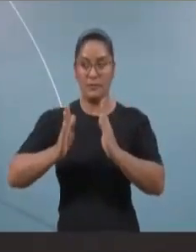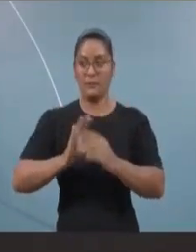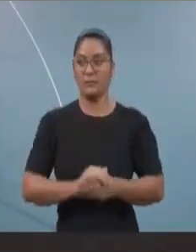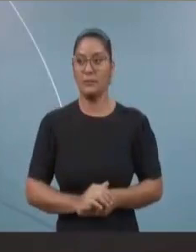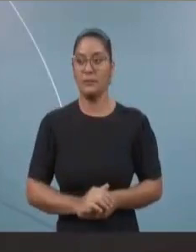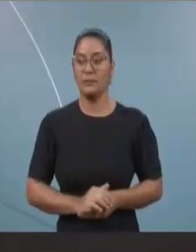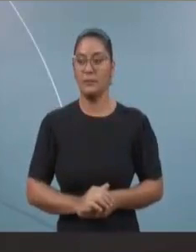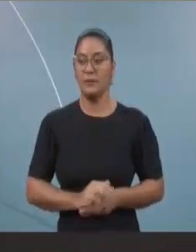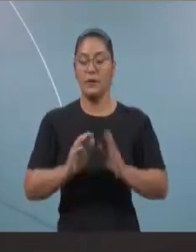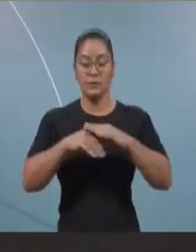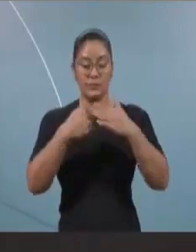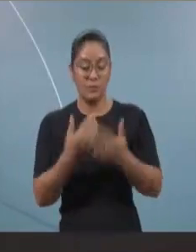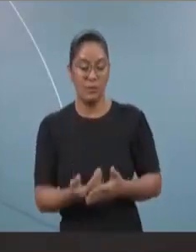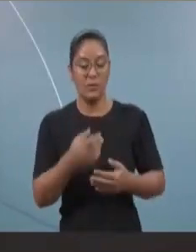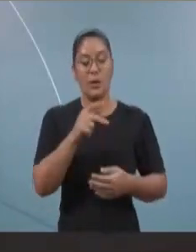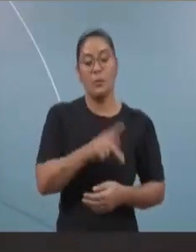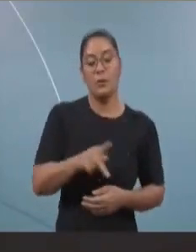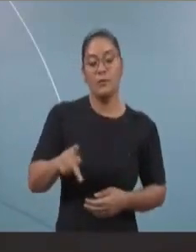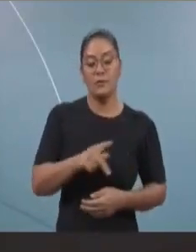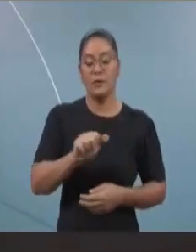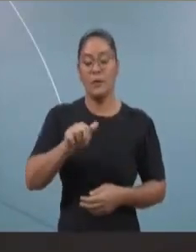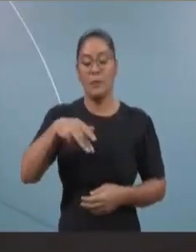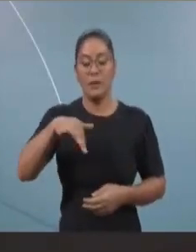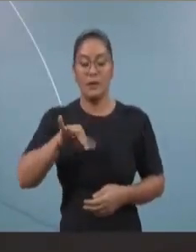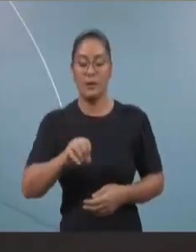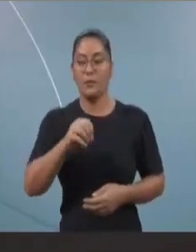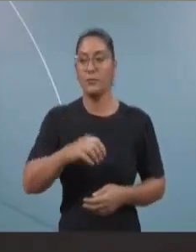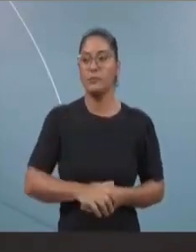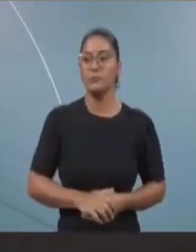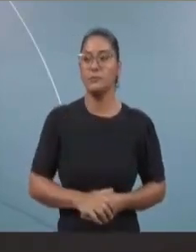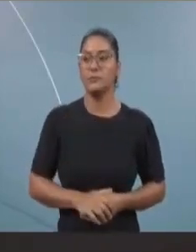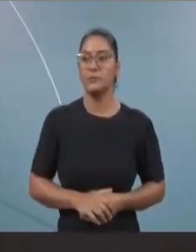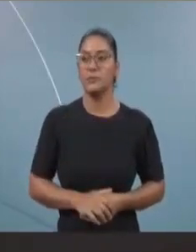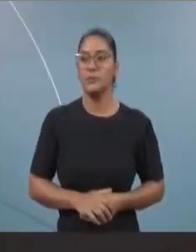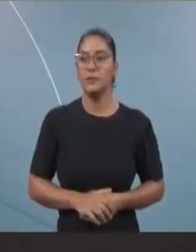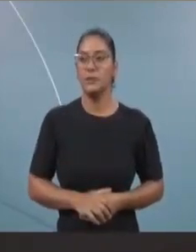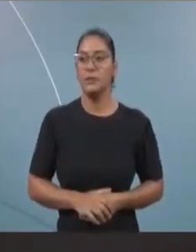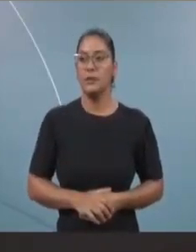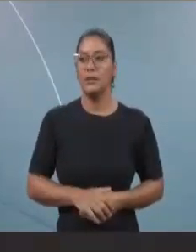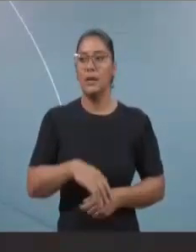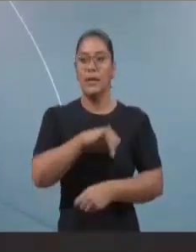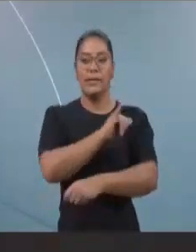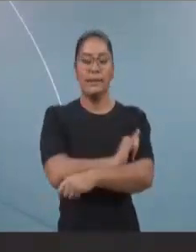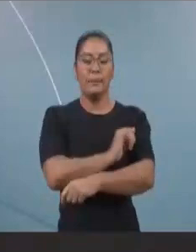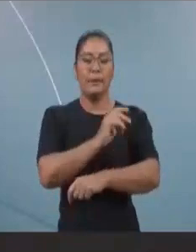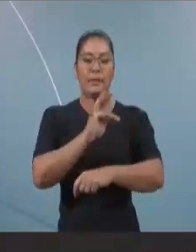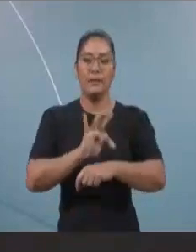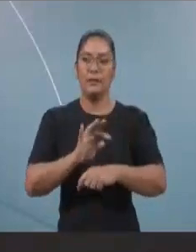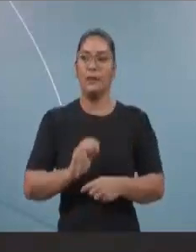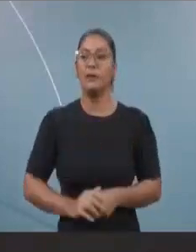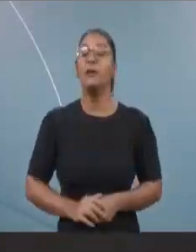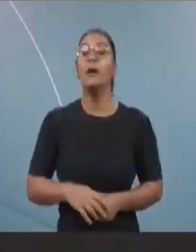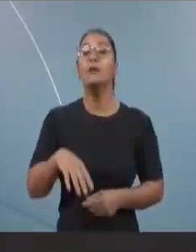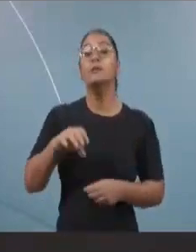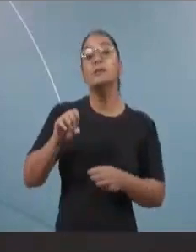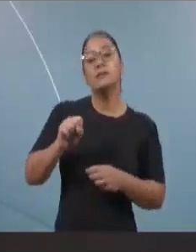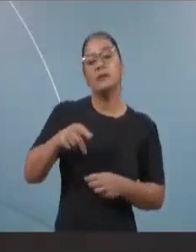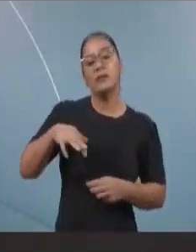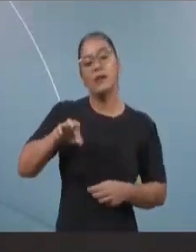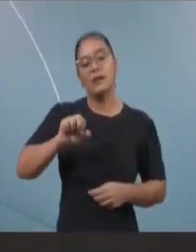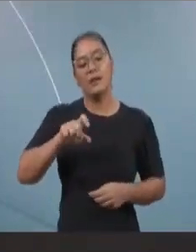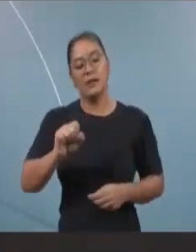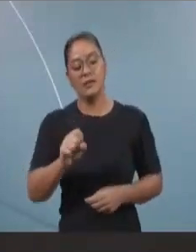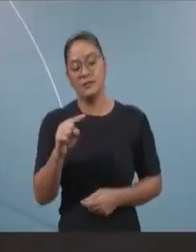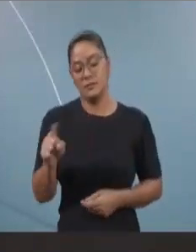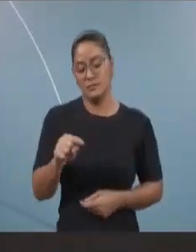Escola Professor Américo de Oliveira Costa localizado na Avenida Itapetinga no conjunto Santarém zona norte de